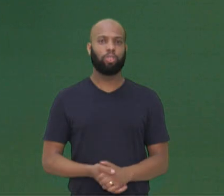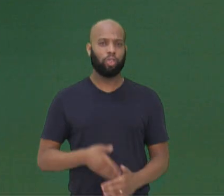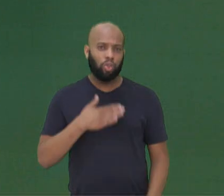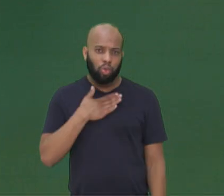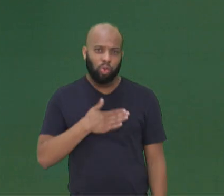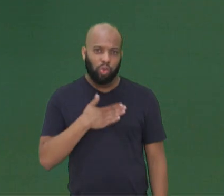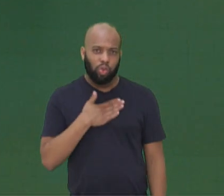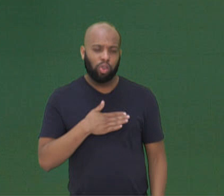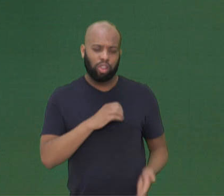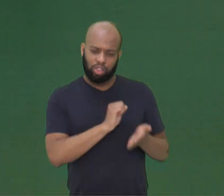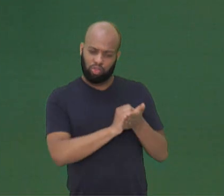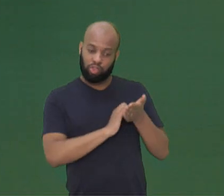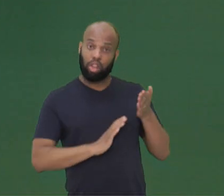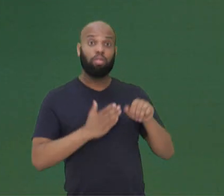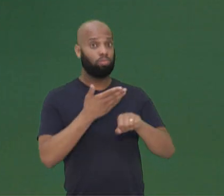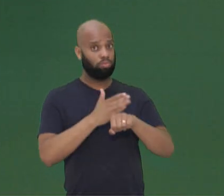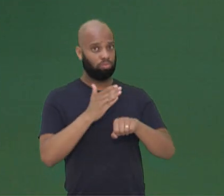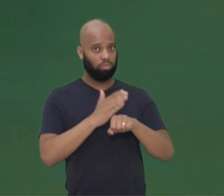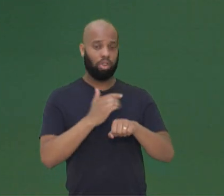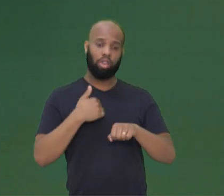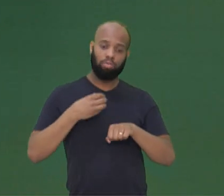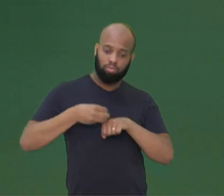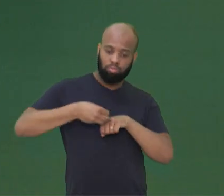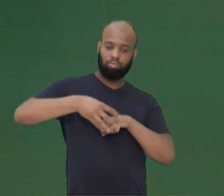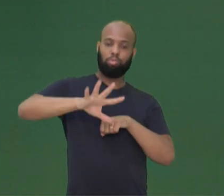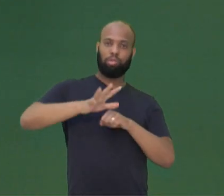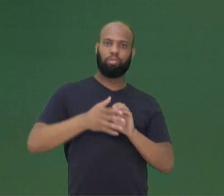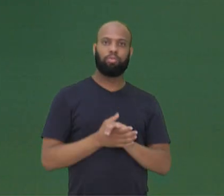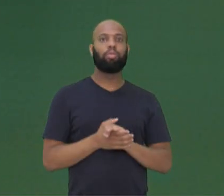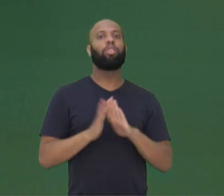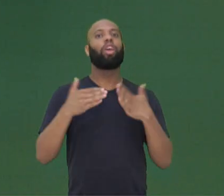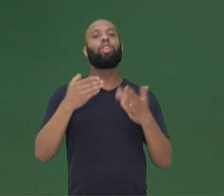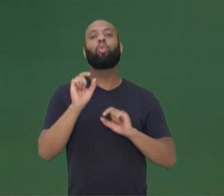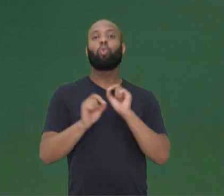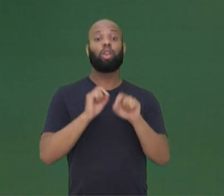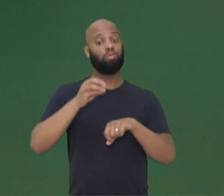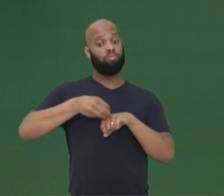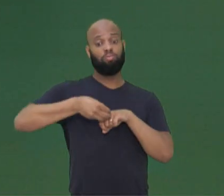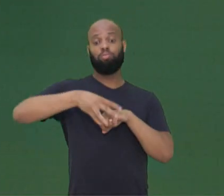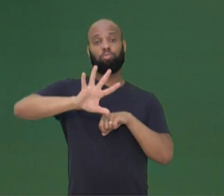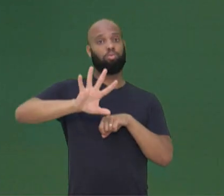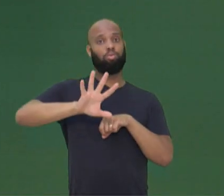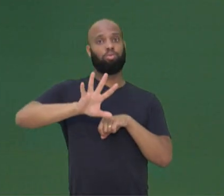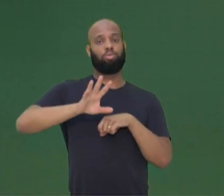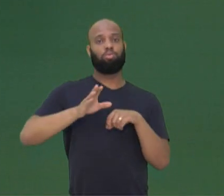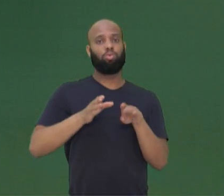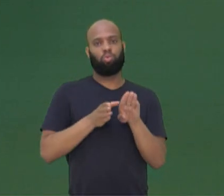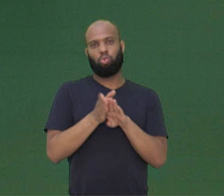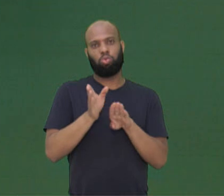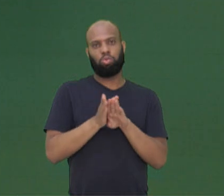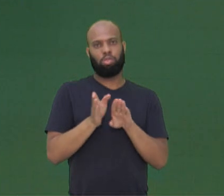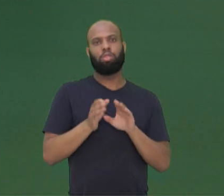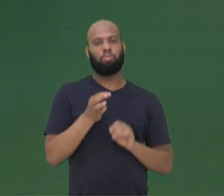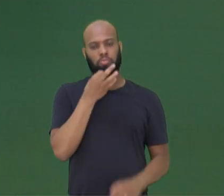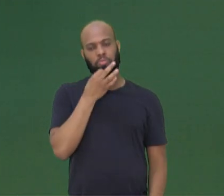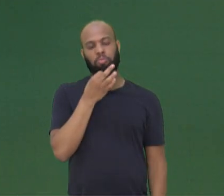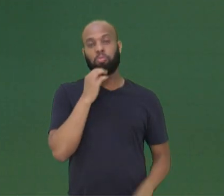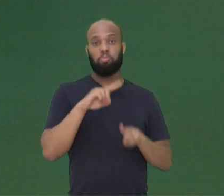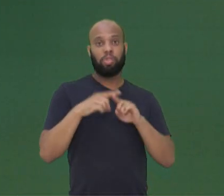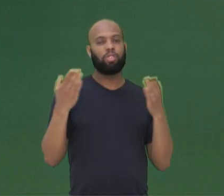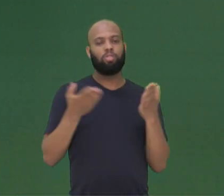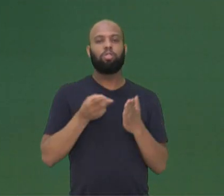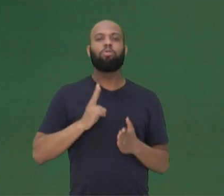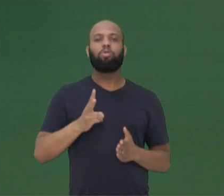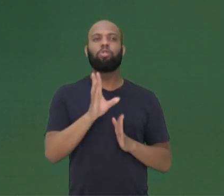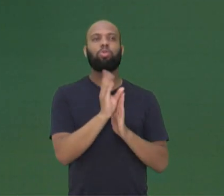Gostaram dessas atividades práticas que eu sugeri para vocês? Então, são sugestões e a gente vai continuar ao nosso conteúdo. Olha